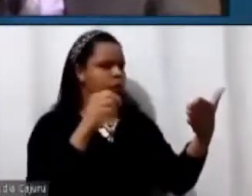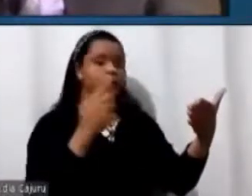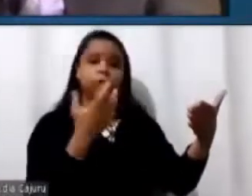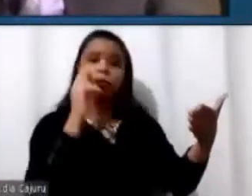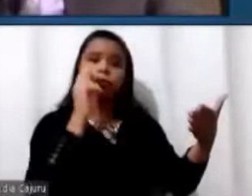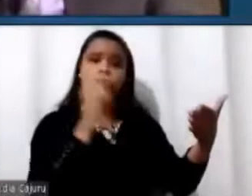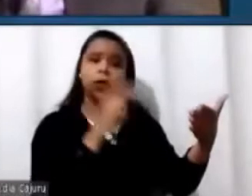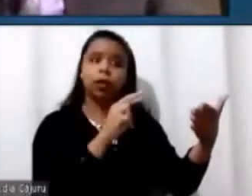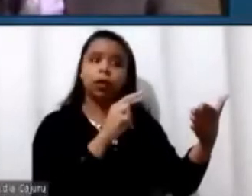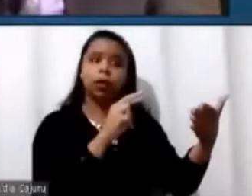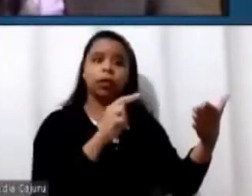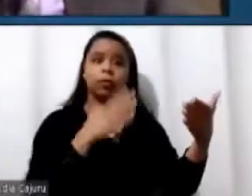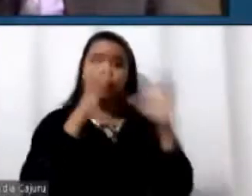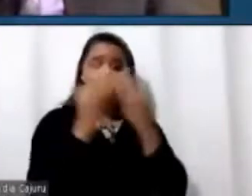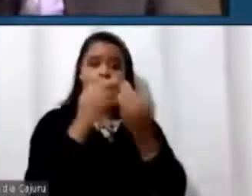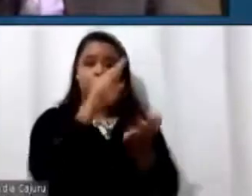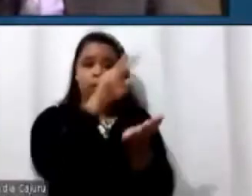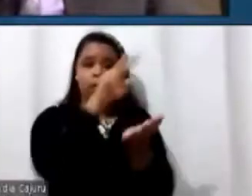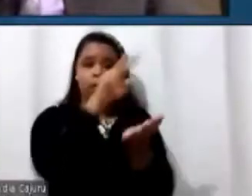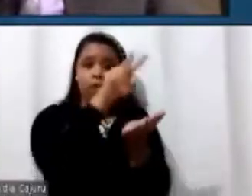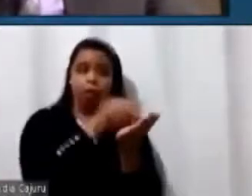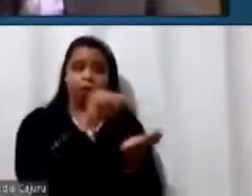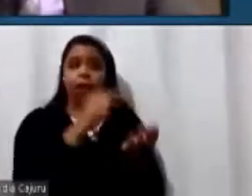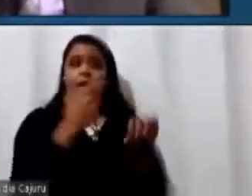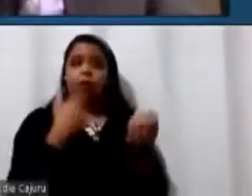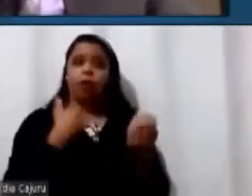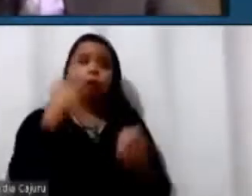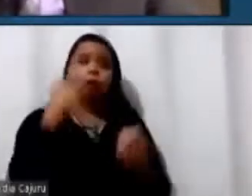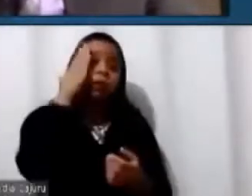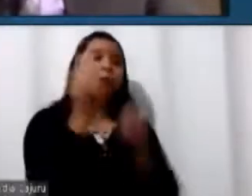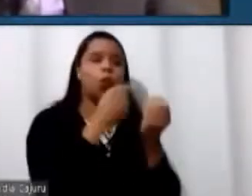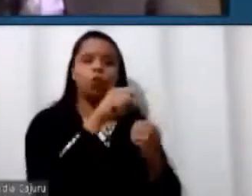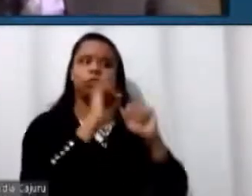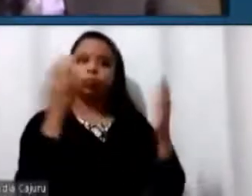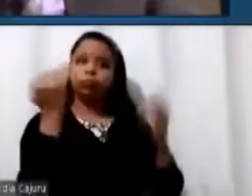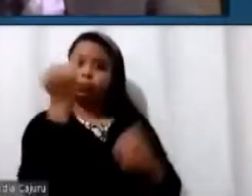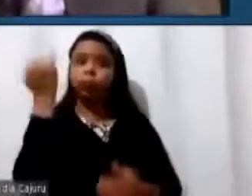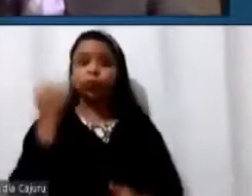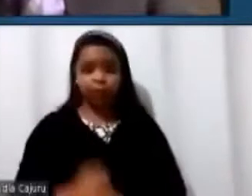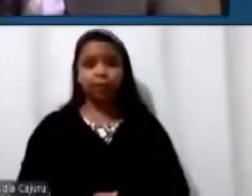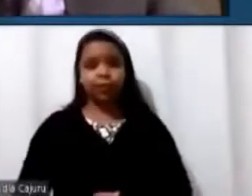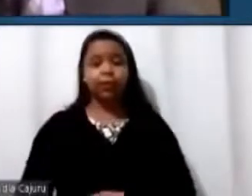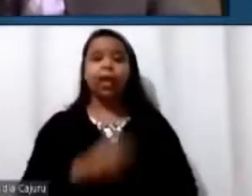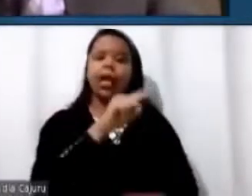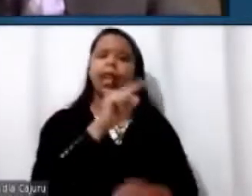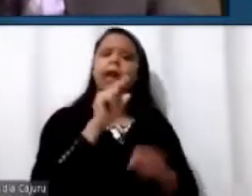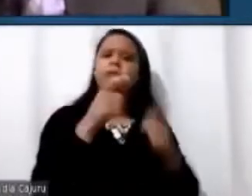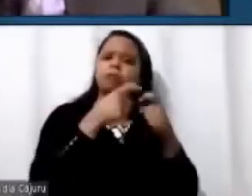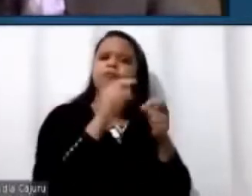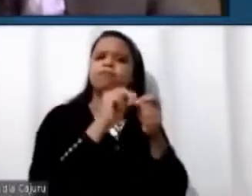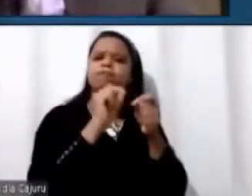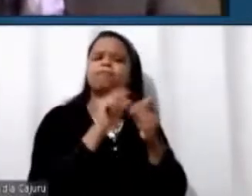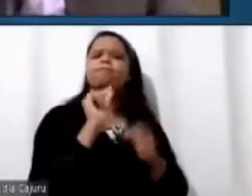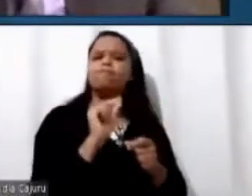próprio interesse, né, dos familiares, inclusive de saber os procedimentos que foram adotados e de resguardar